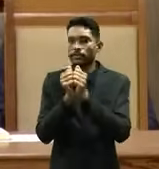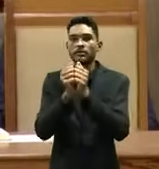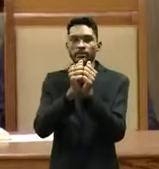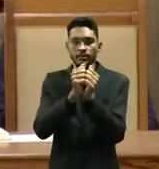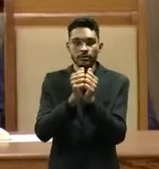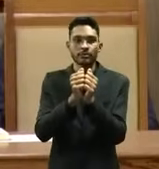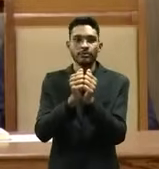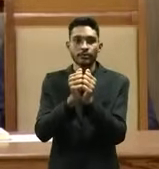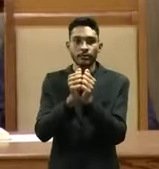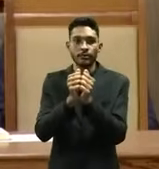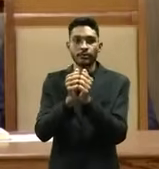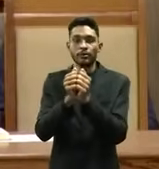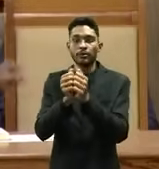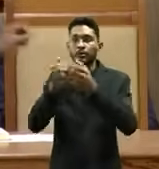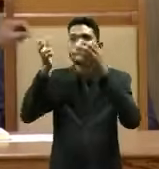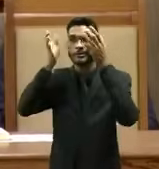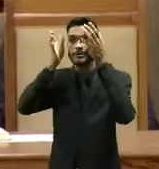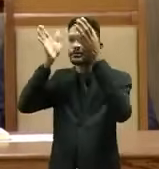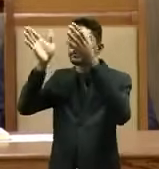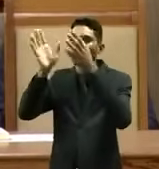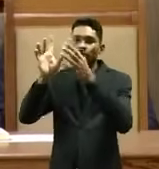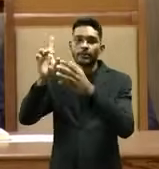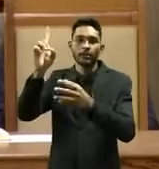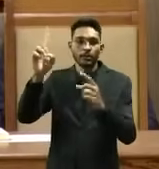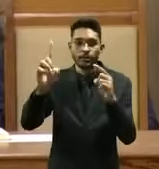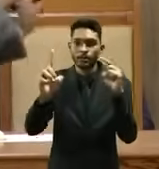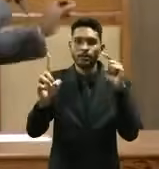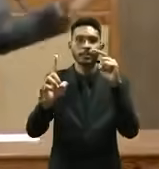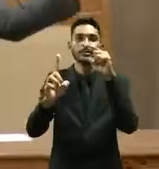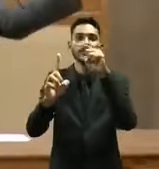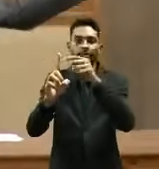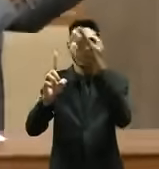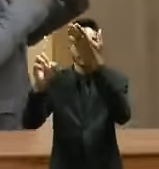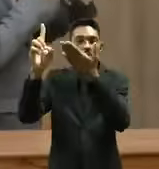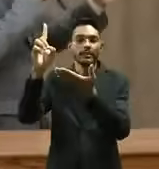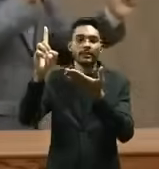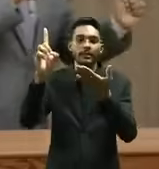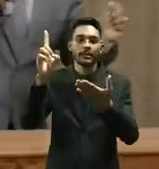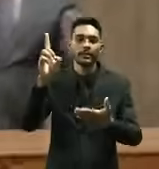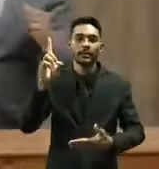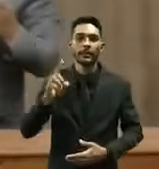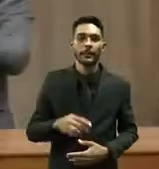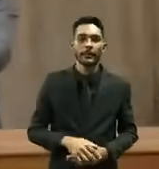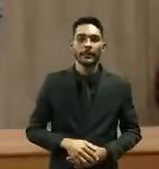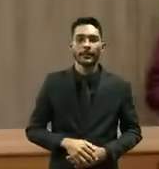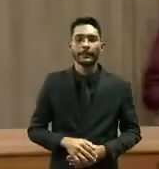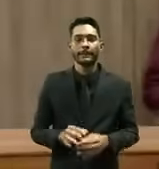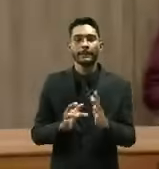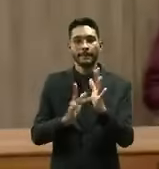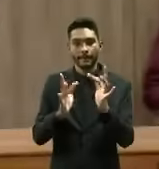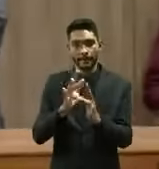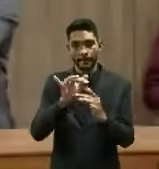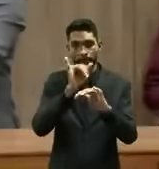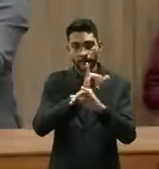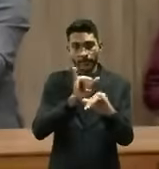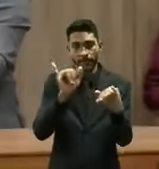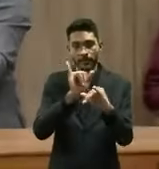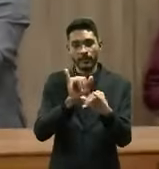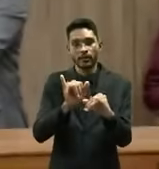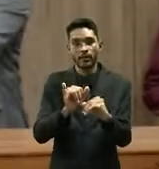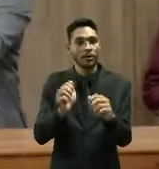lado Vocês entenderam e está do mes M lado foi isso que Jesus disse assim olha deixa ele